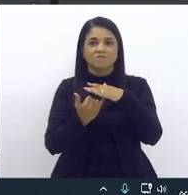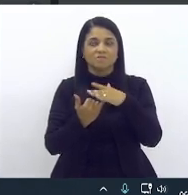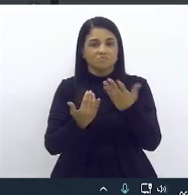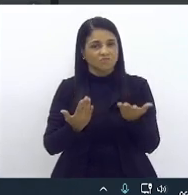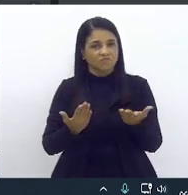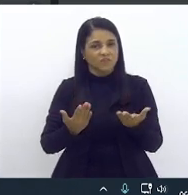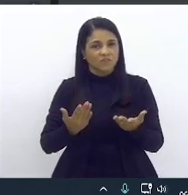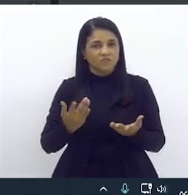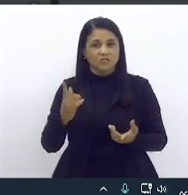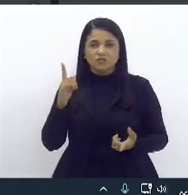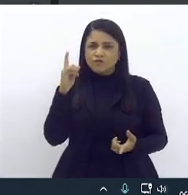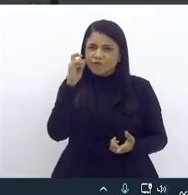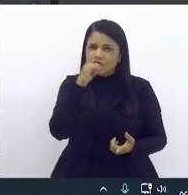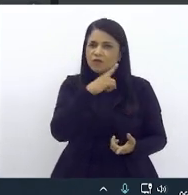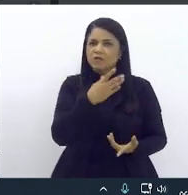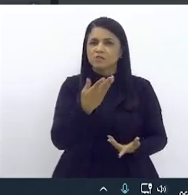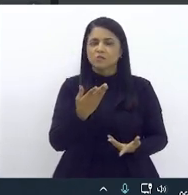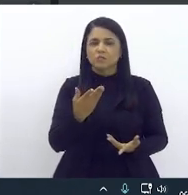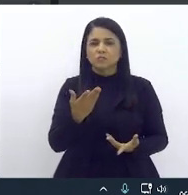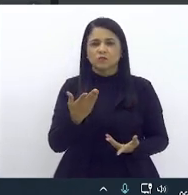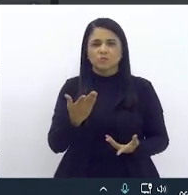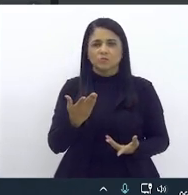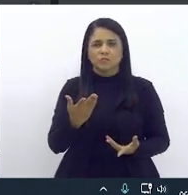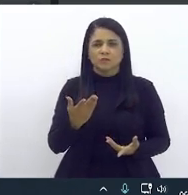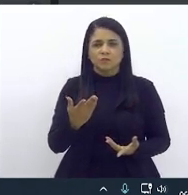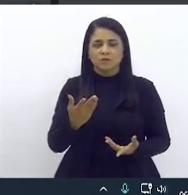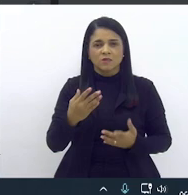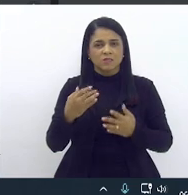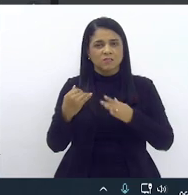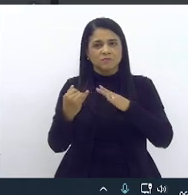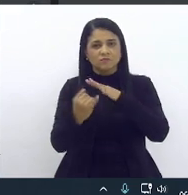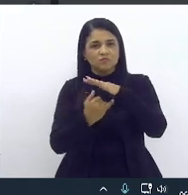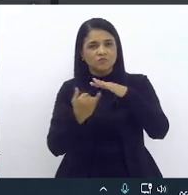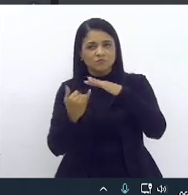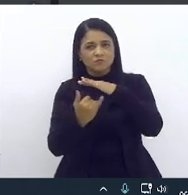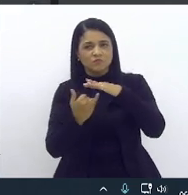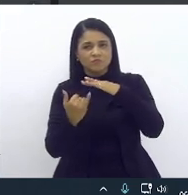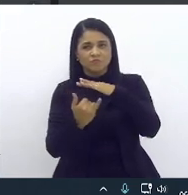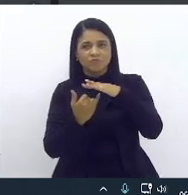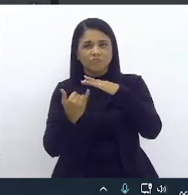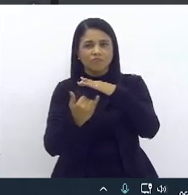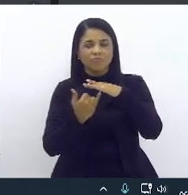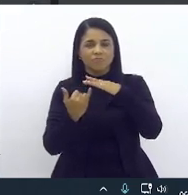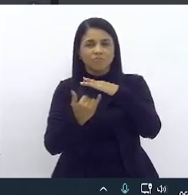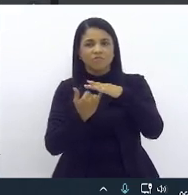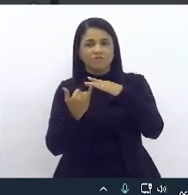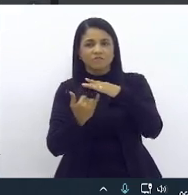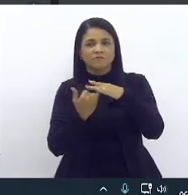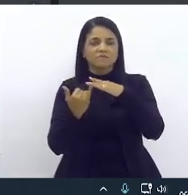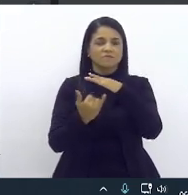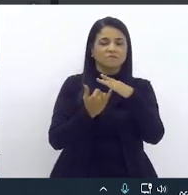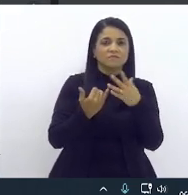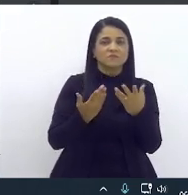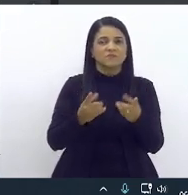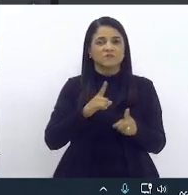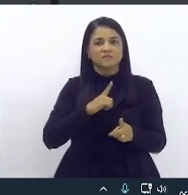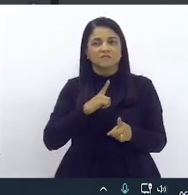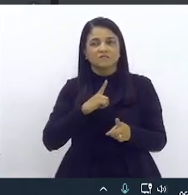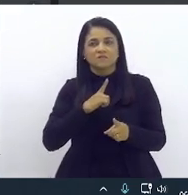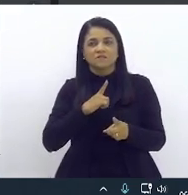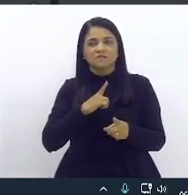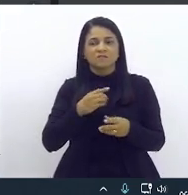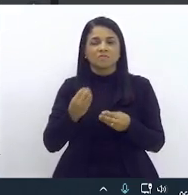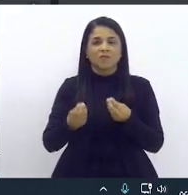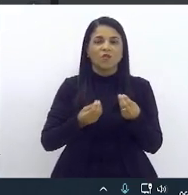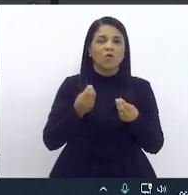mirabolantes possíveis, né? Argumentos institucionais, né? Ah, não podemos dar o piso por causa da lei de responsabilidade